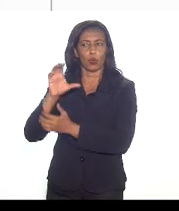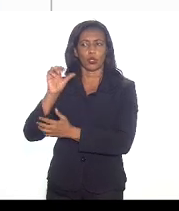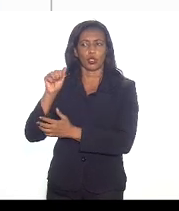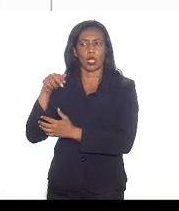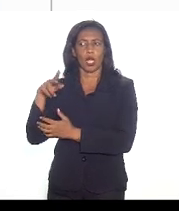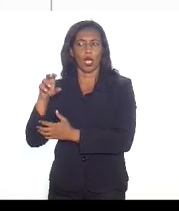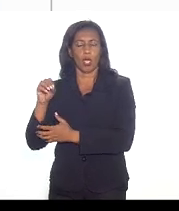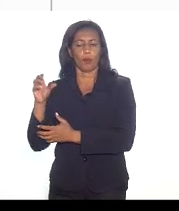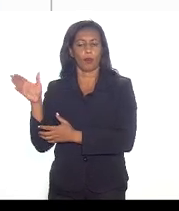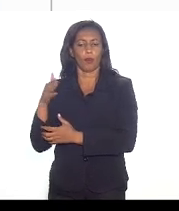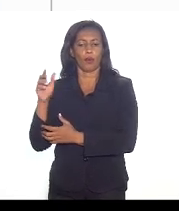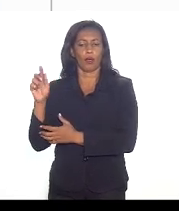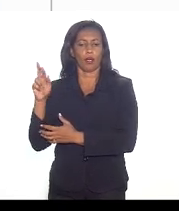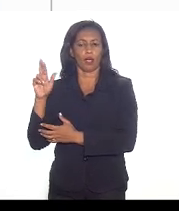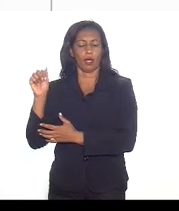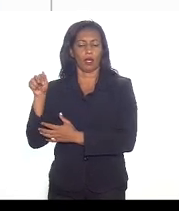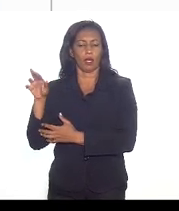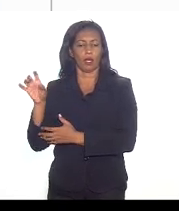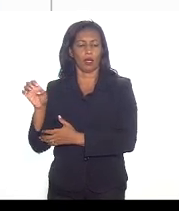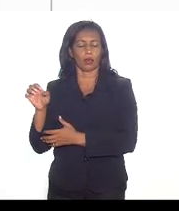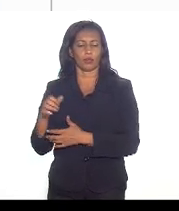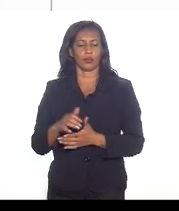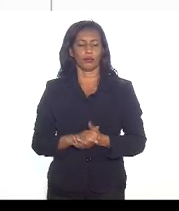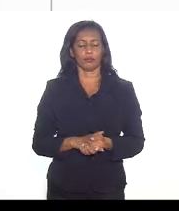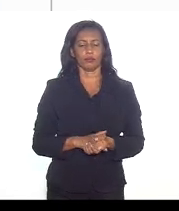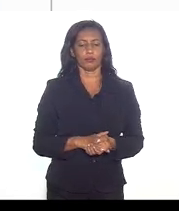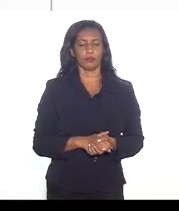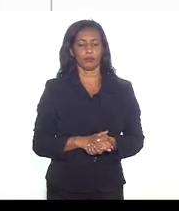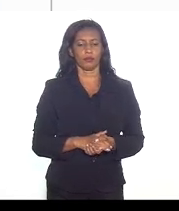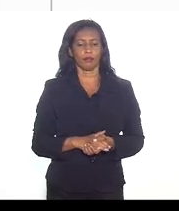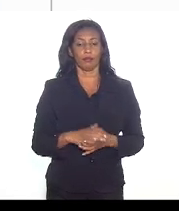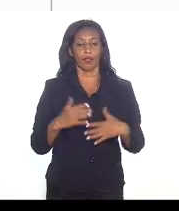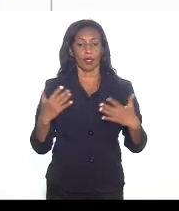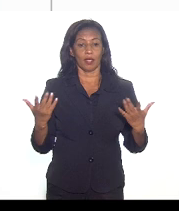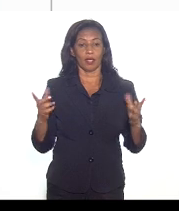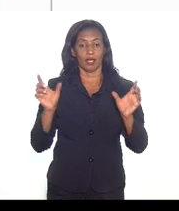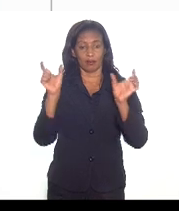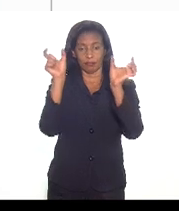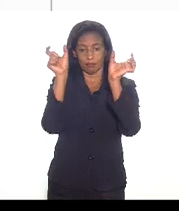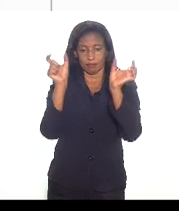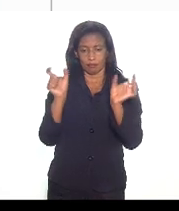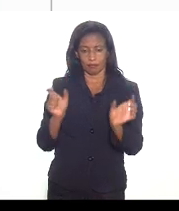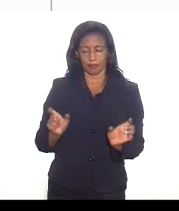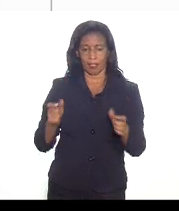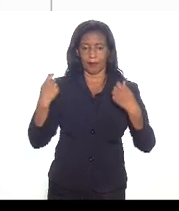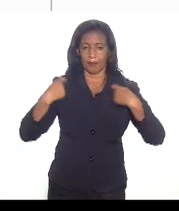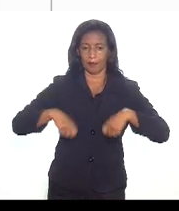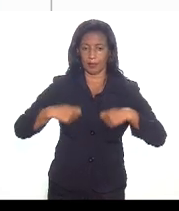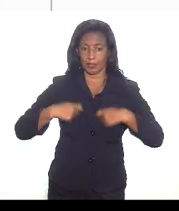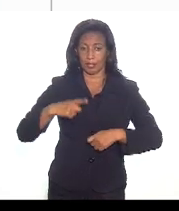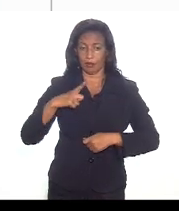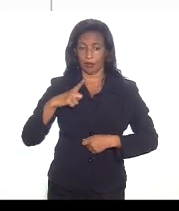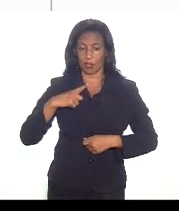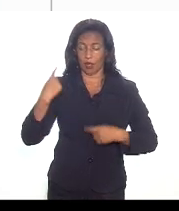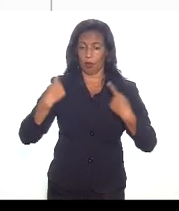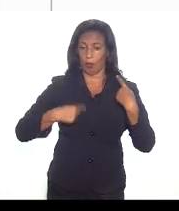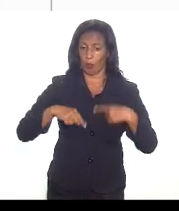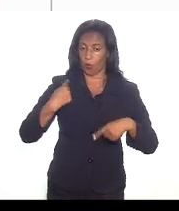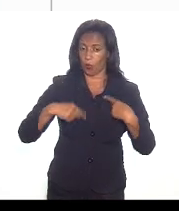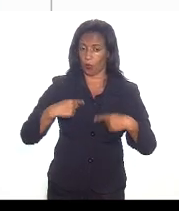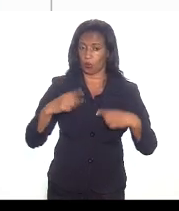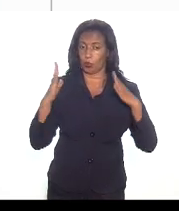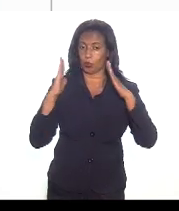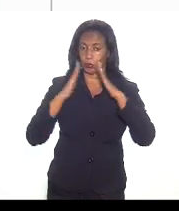e Realelo. O que a gente vê? E agora vê isso dramaticamente. Precisamos ter uma política de moradia